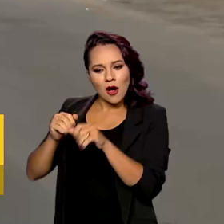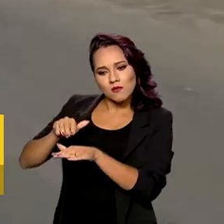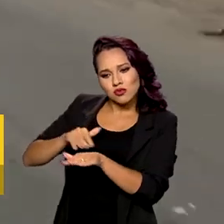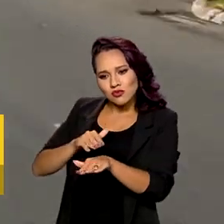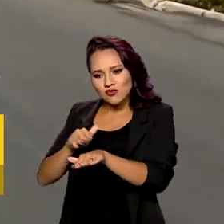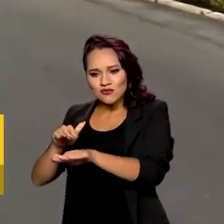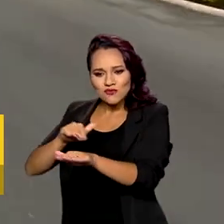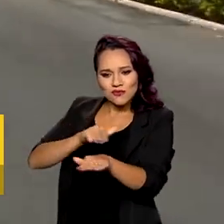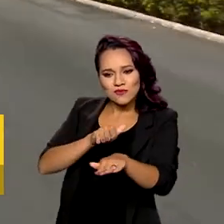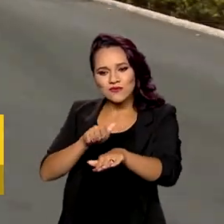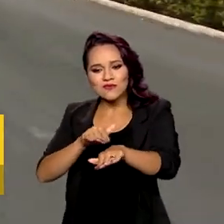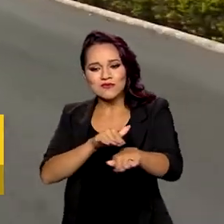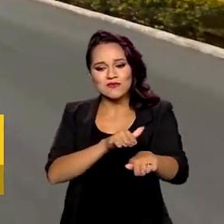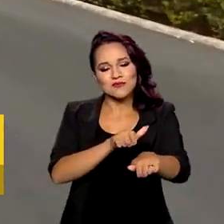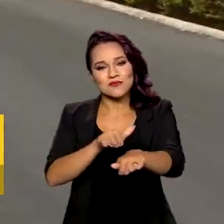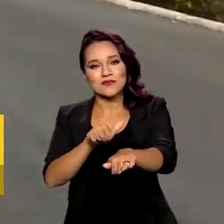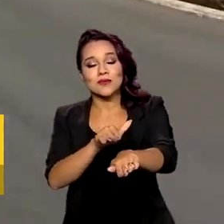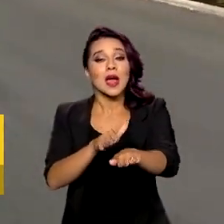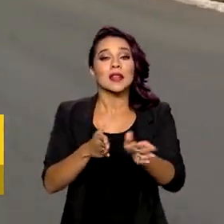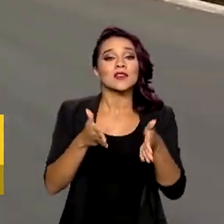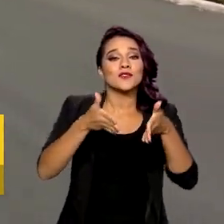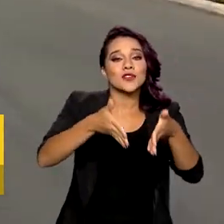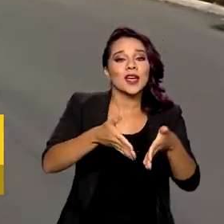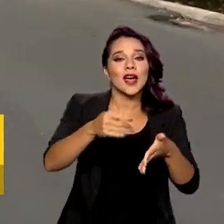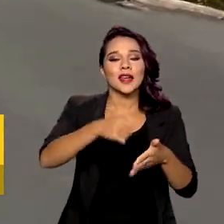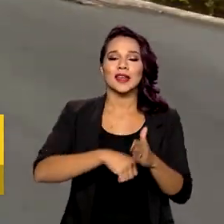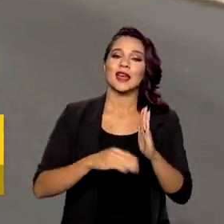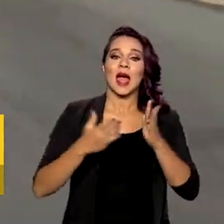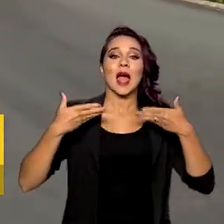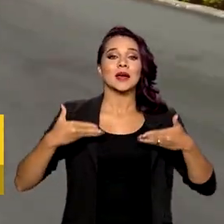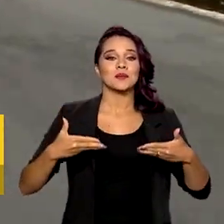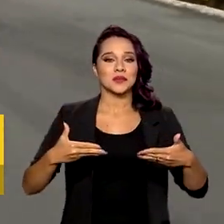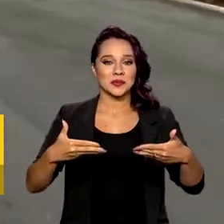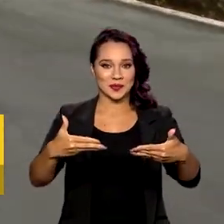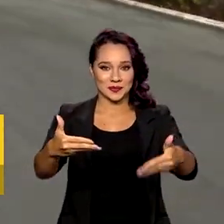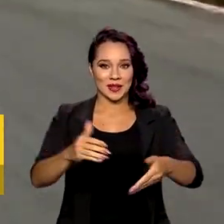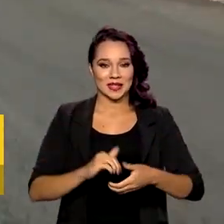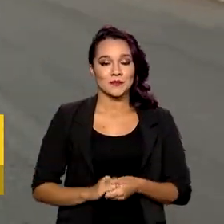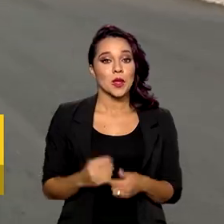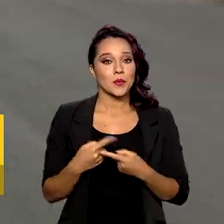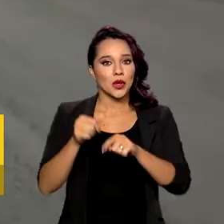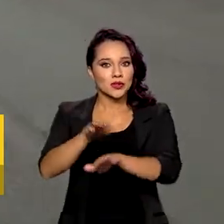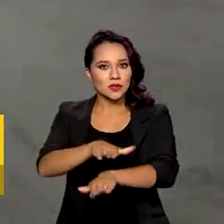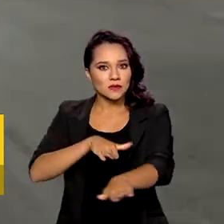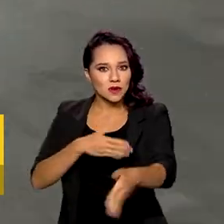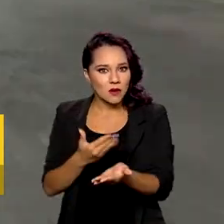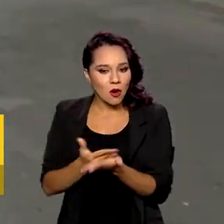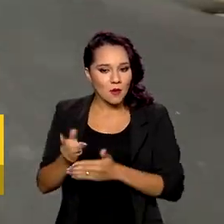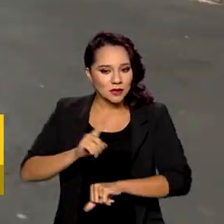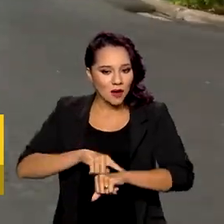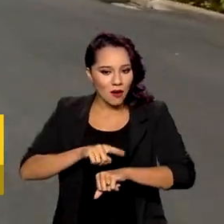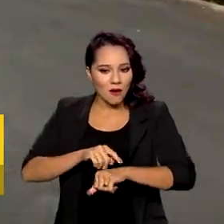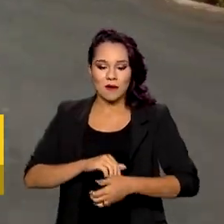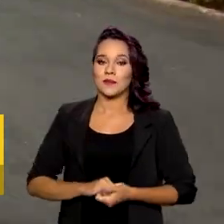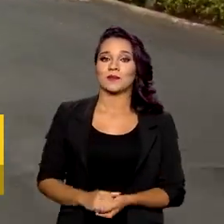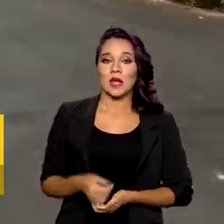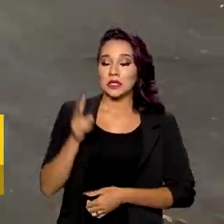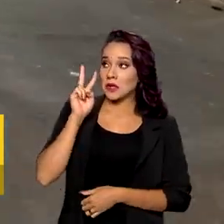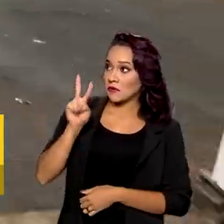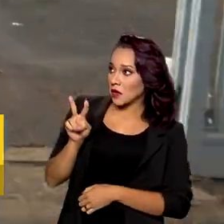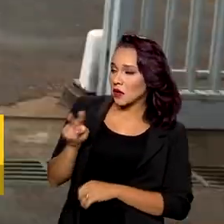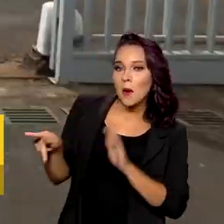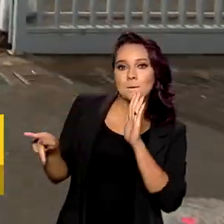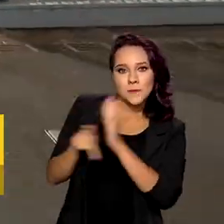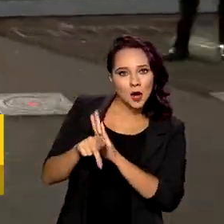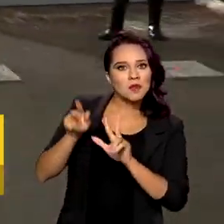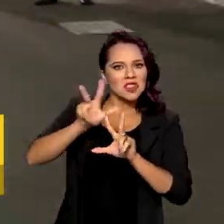Alvorada, vindo aqui em direção à Esplanada dos Ministérios, porque o desfile começa daqui a pouquinho, né? E lembrando, Paulo, que essa imagem é exclusiva